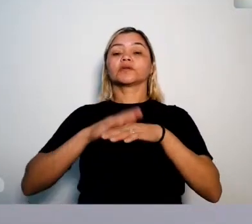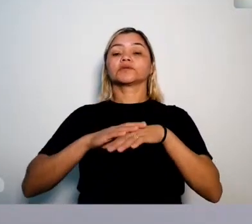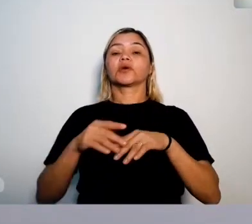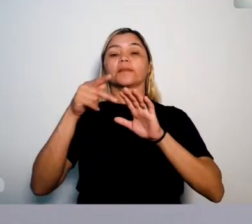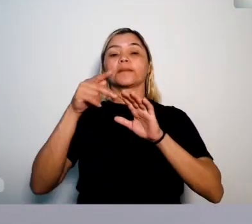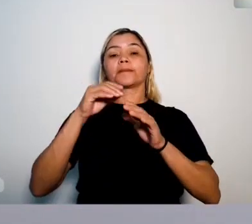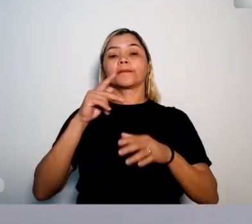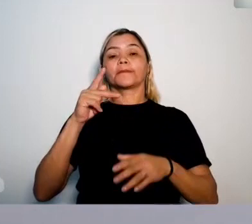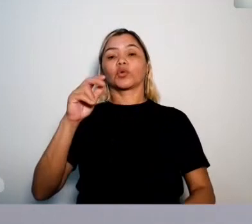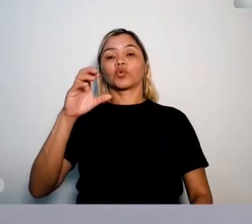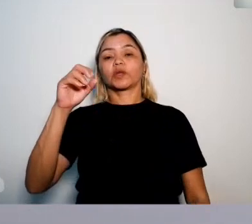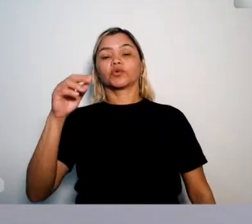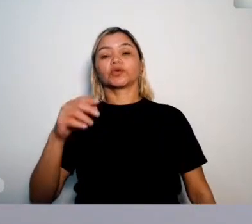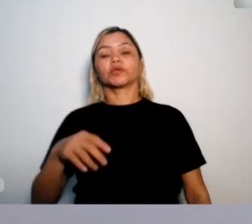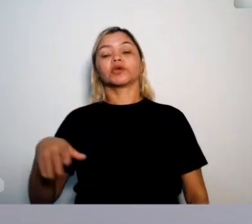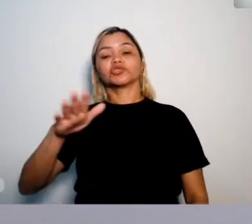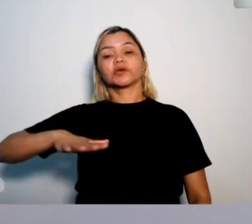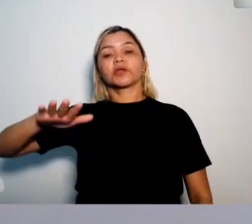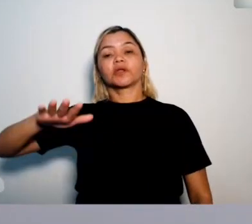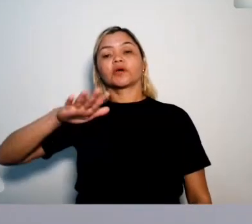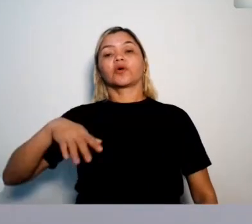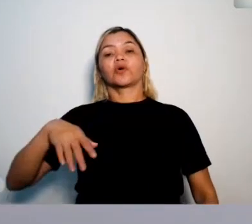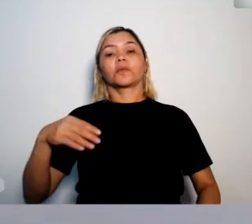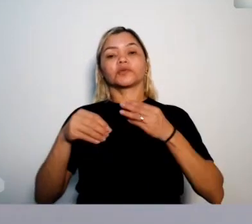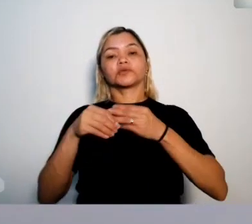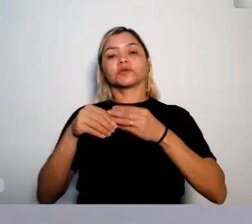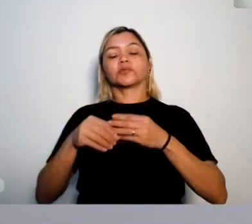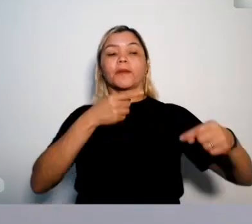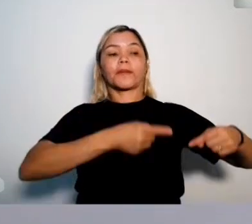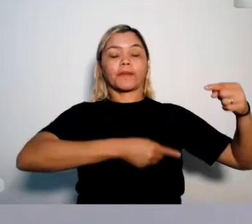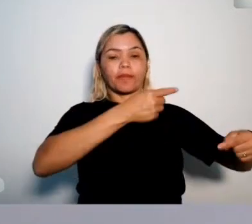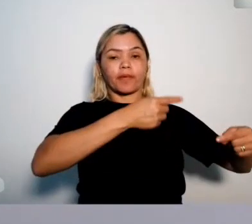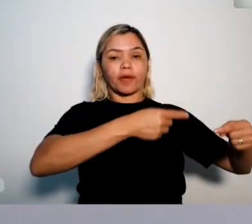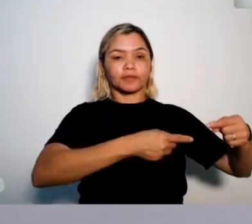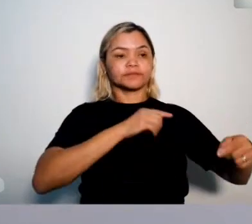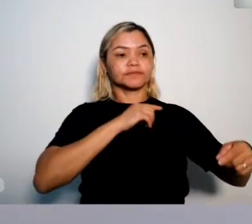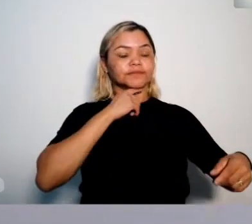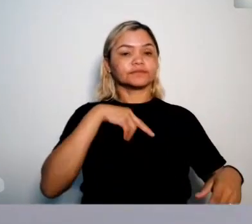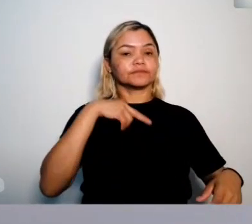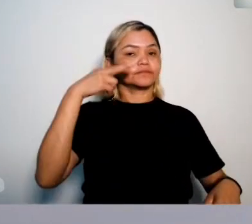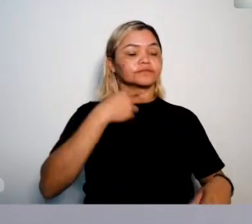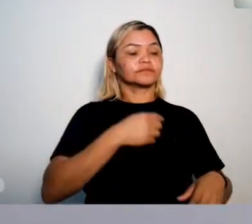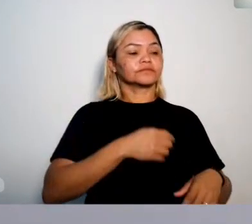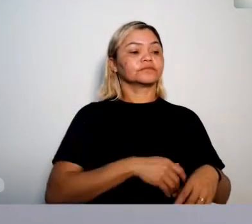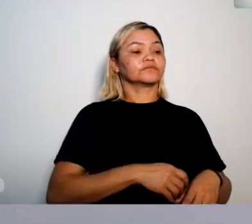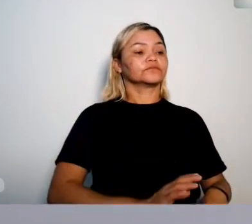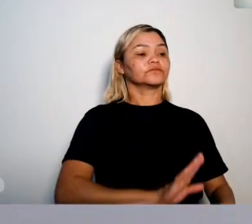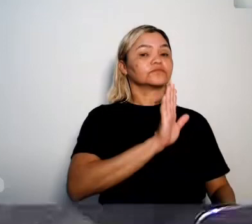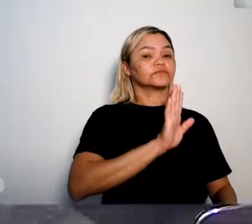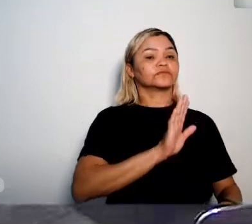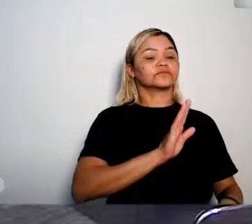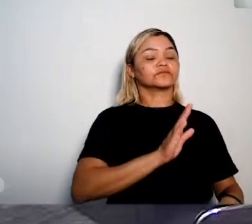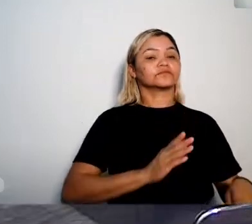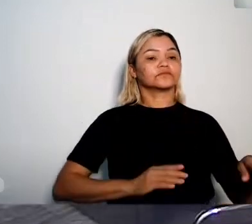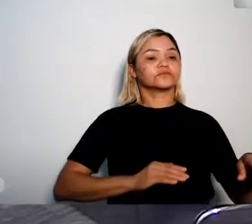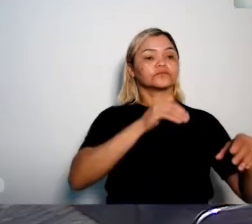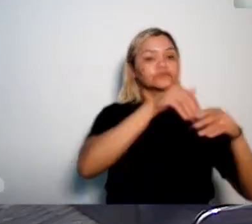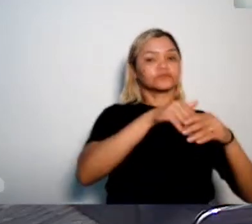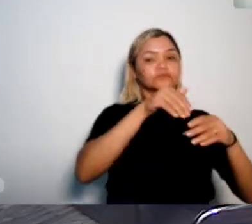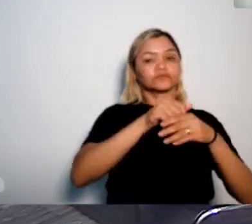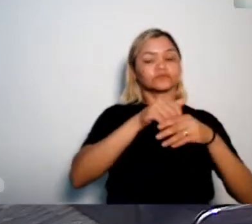Município. Está em discussão a matéria. Nenhum senhor vereador querendo fazer uso da palavra, vou colocar em votação. Está em